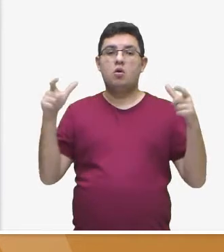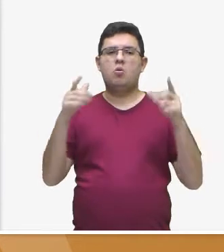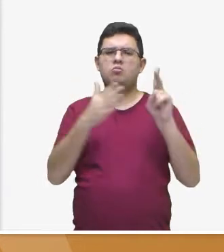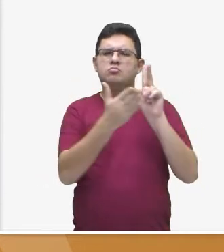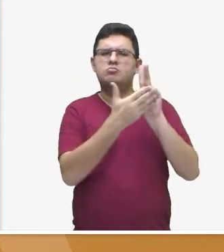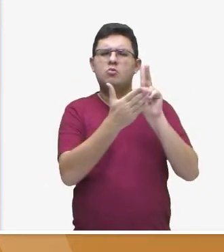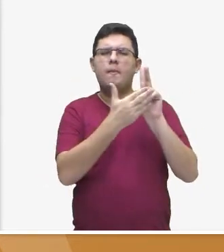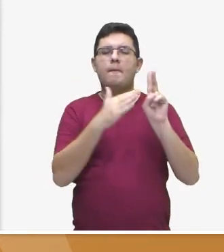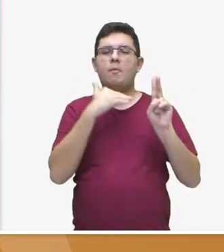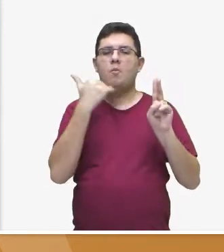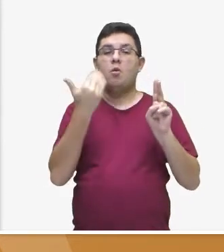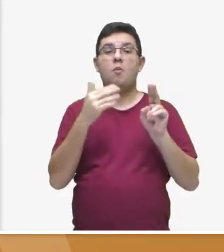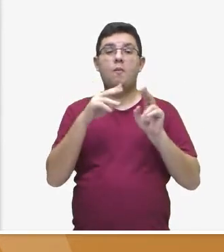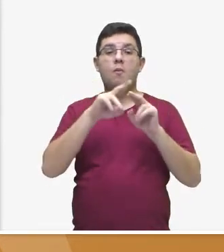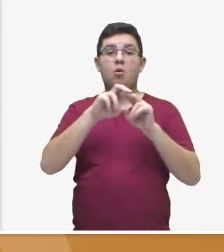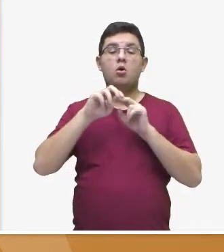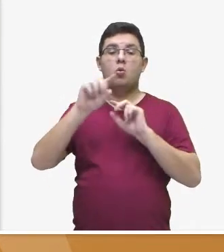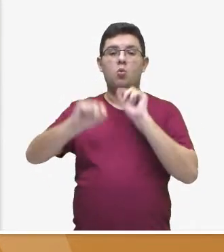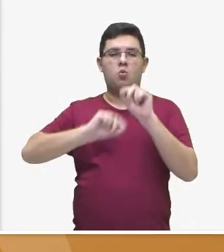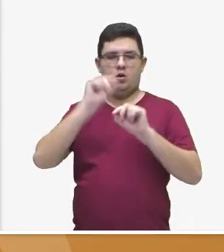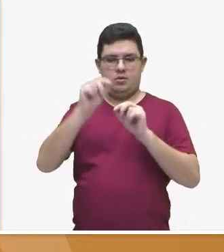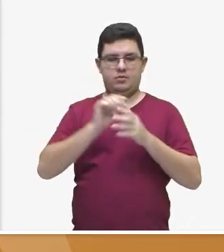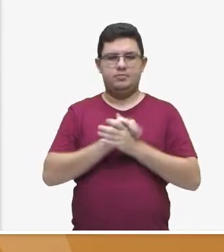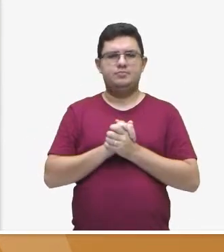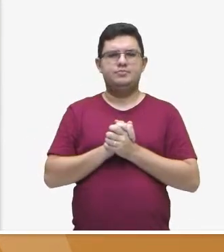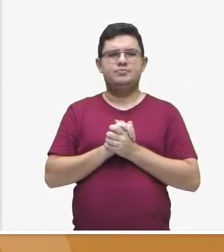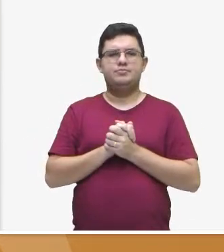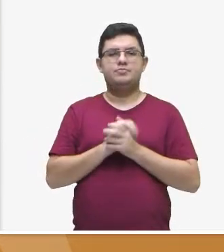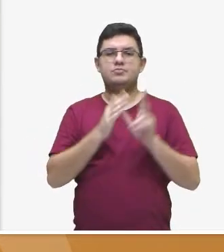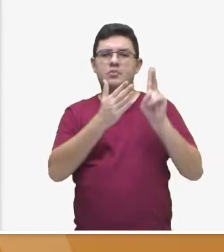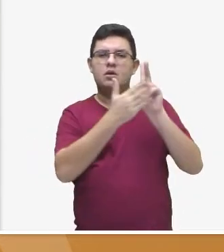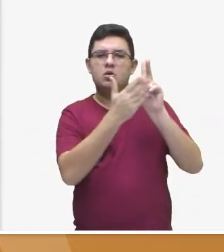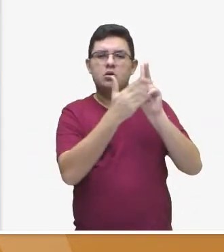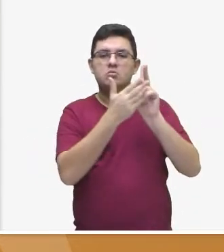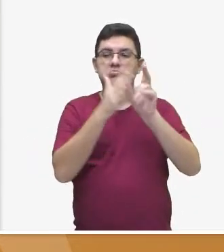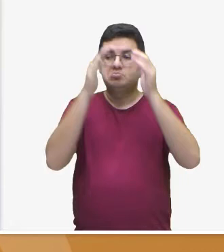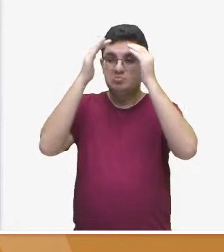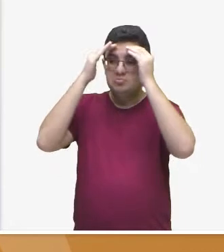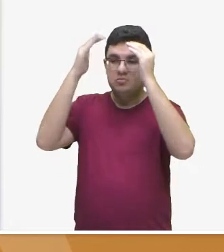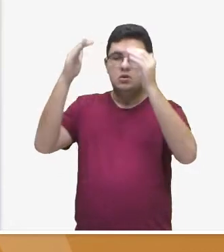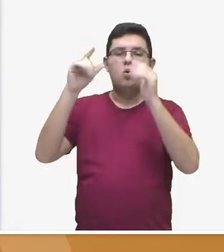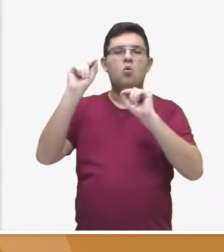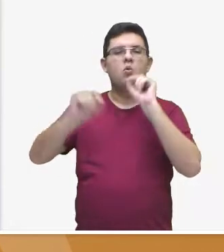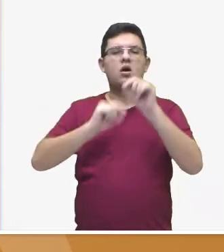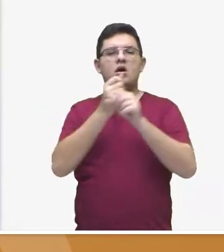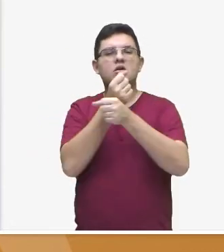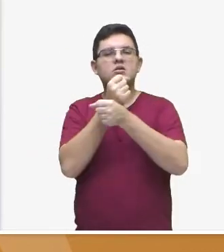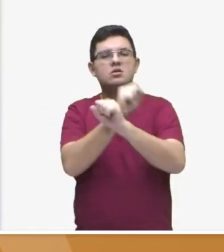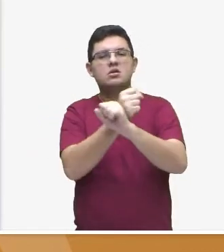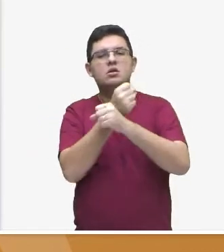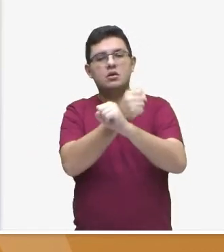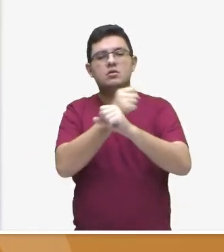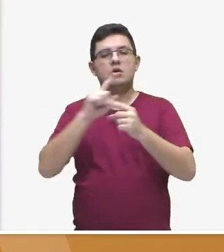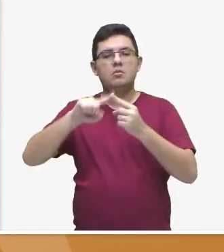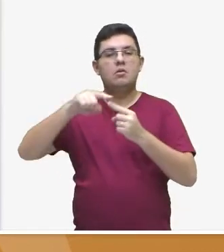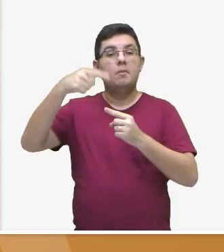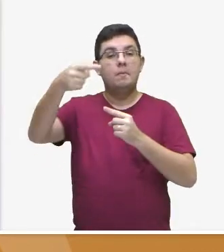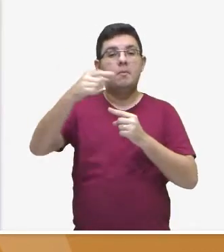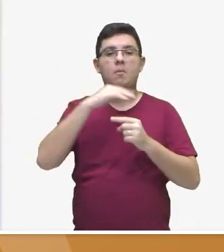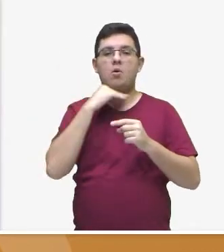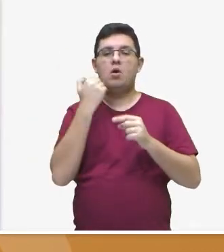foi a submissão pelo trabalho escravo ou a resistência à escravidão.